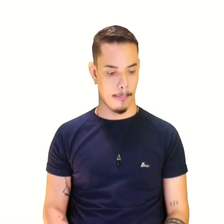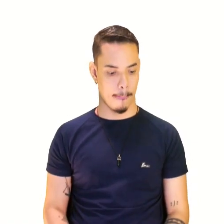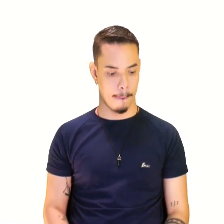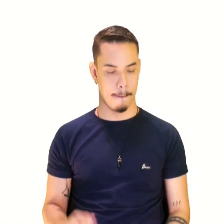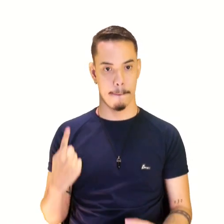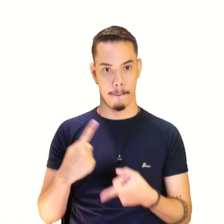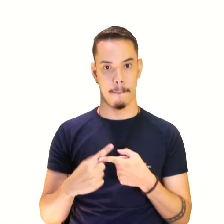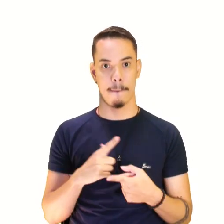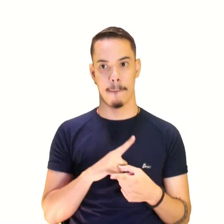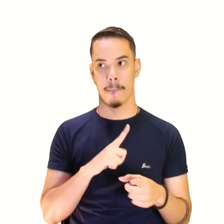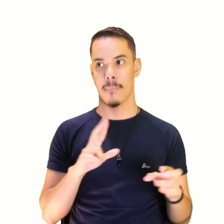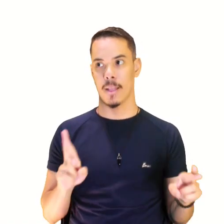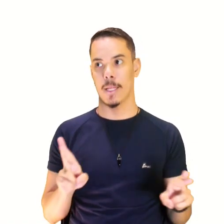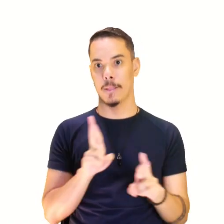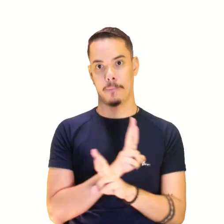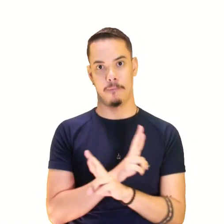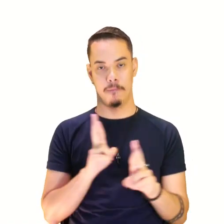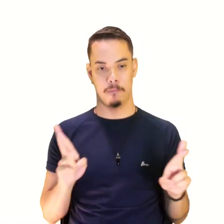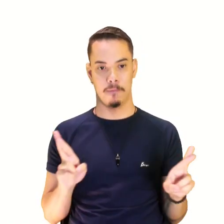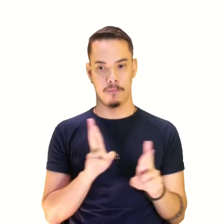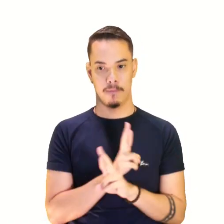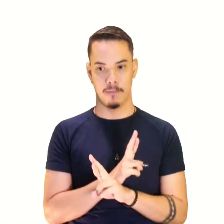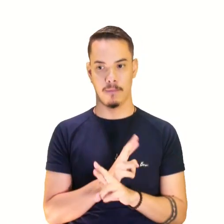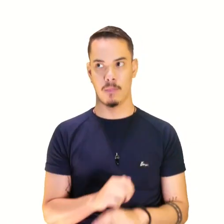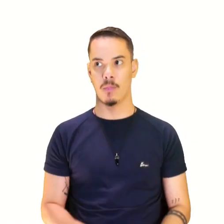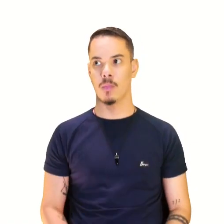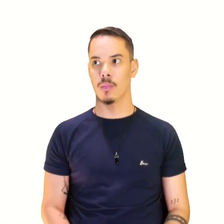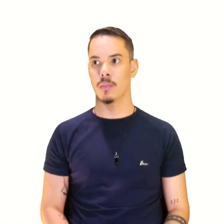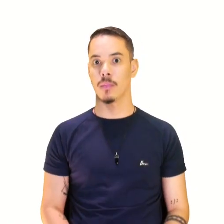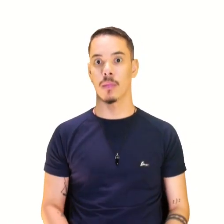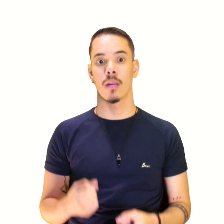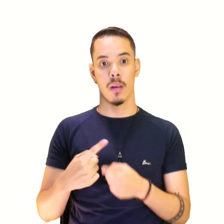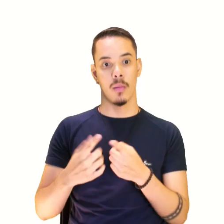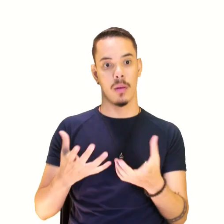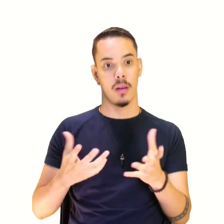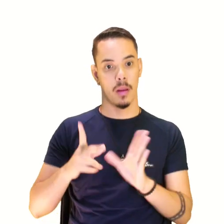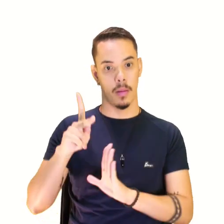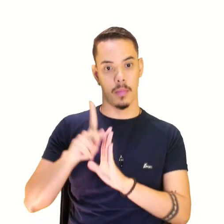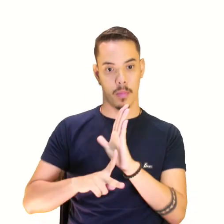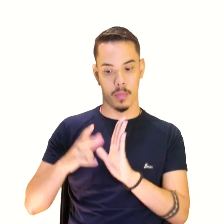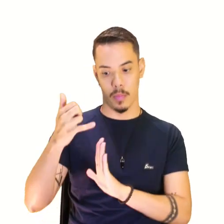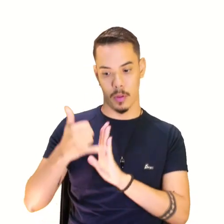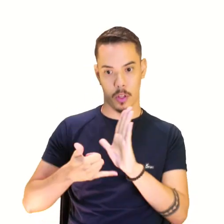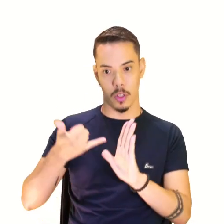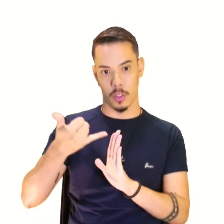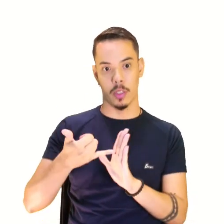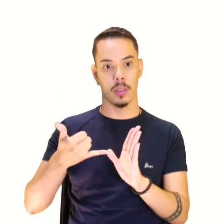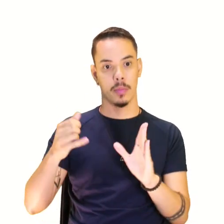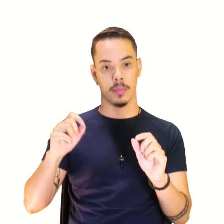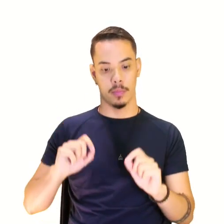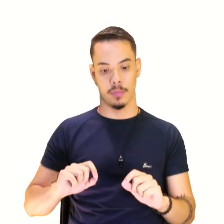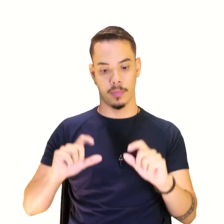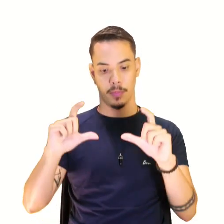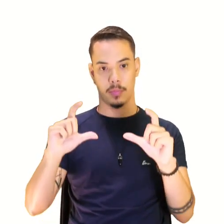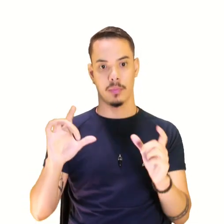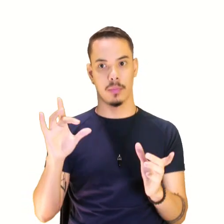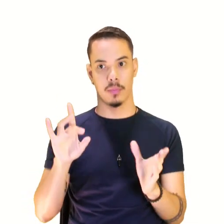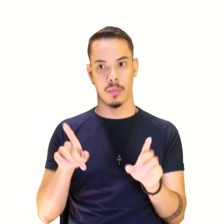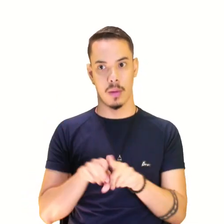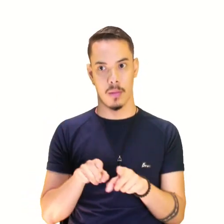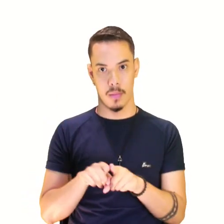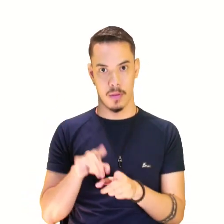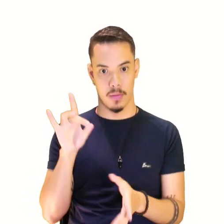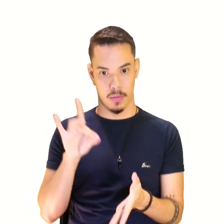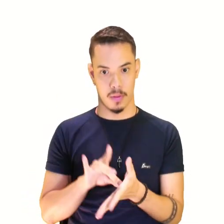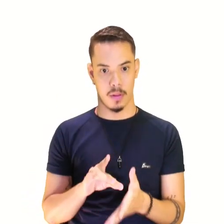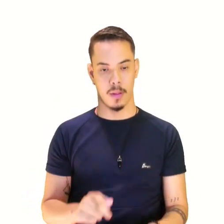tem uma relação de proporcionalidade, né? Isso. A gente quer que o projeto no desenho seja proporcional ao tamanho real. Real, e tem que